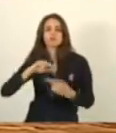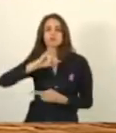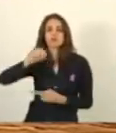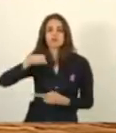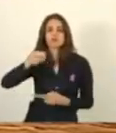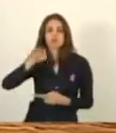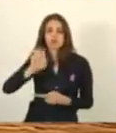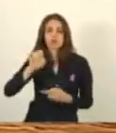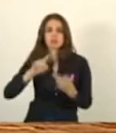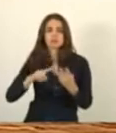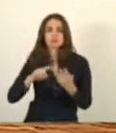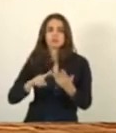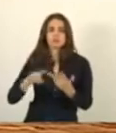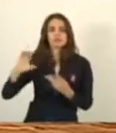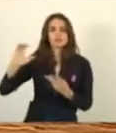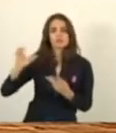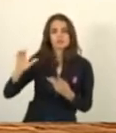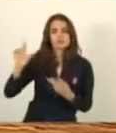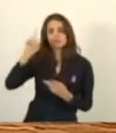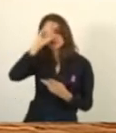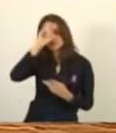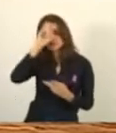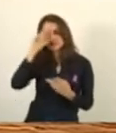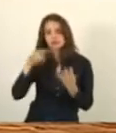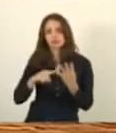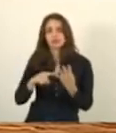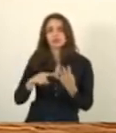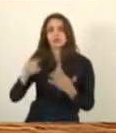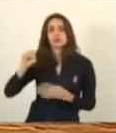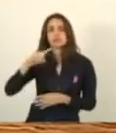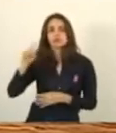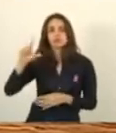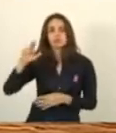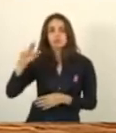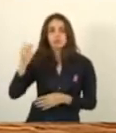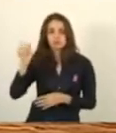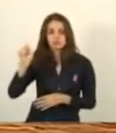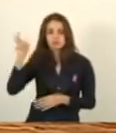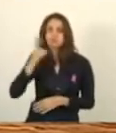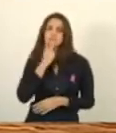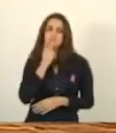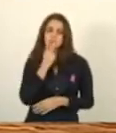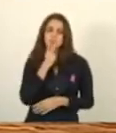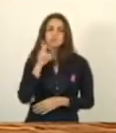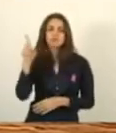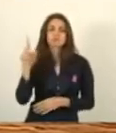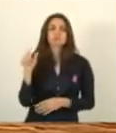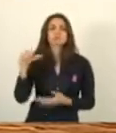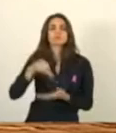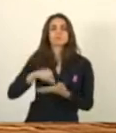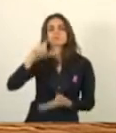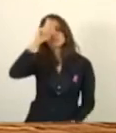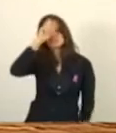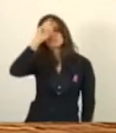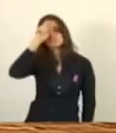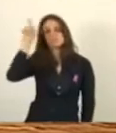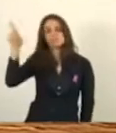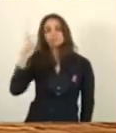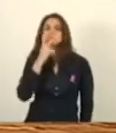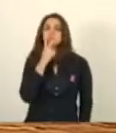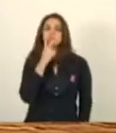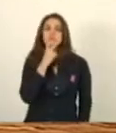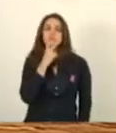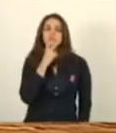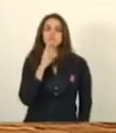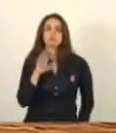à Maternidade Municipal de Cariacica, ao São Lucas, que é um hospital que hoje